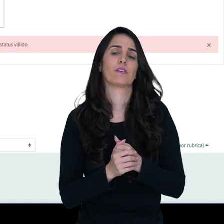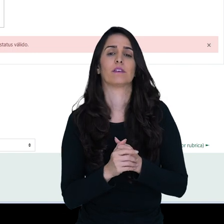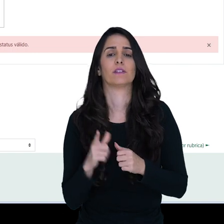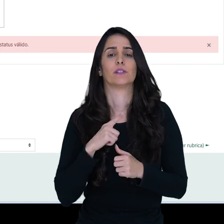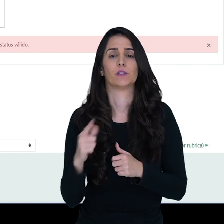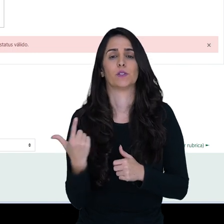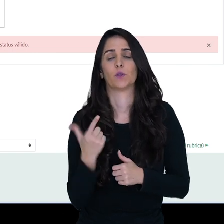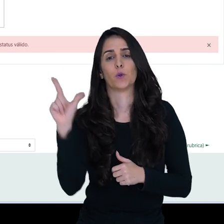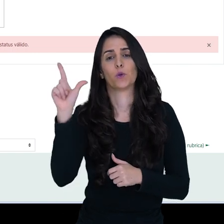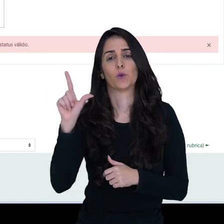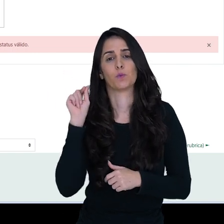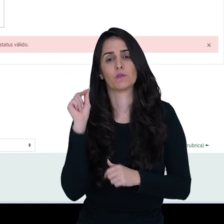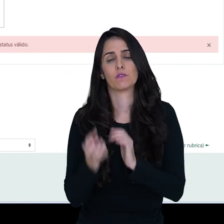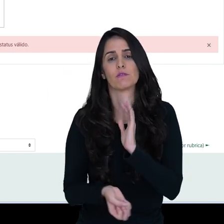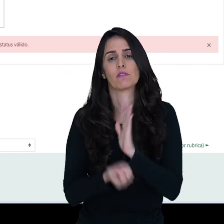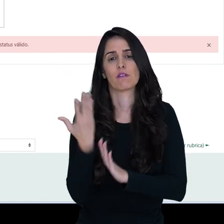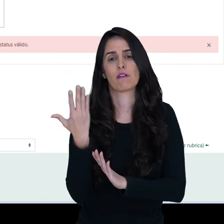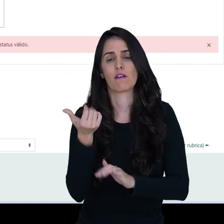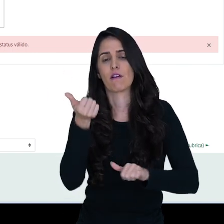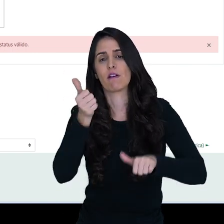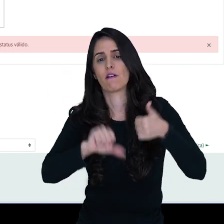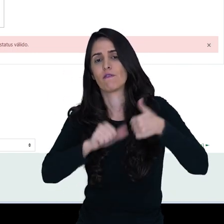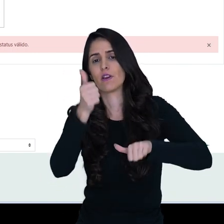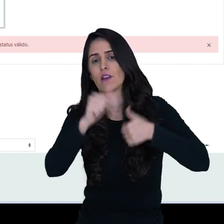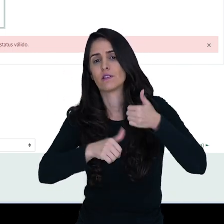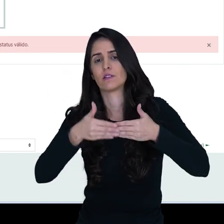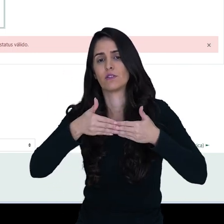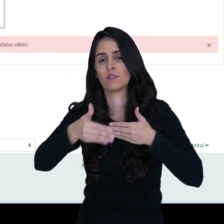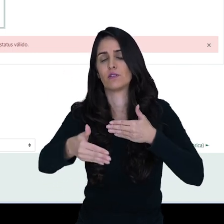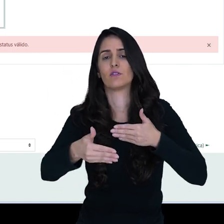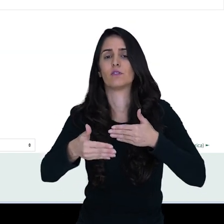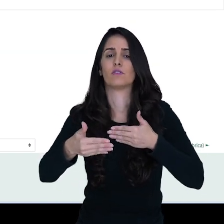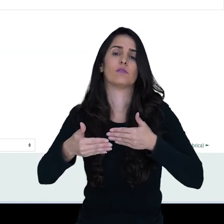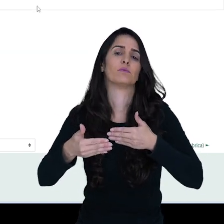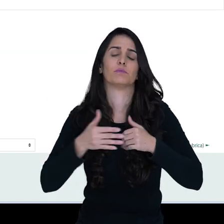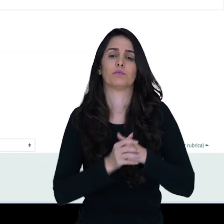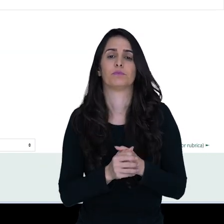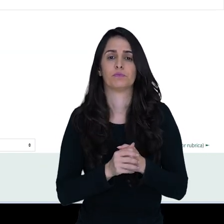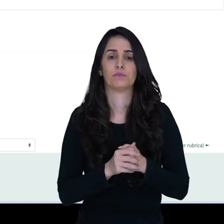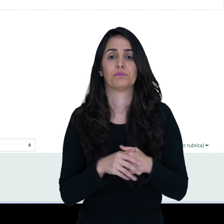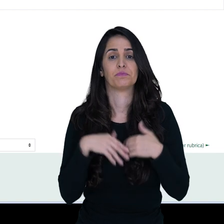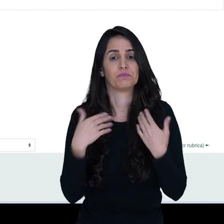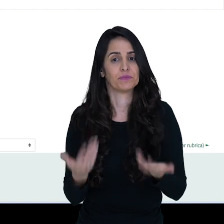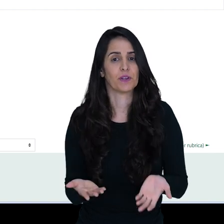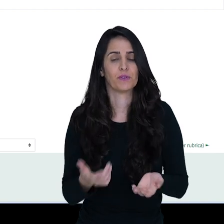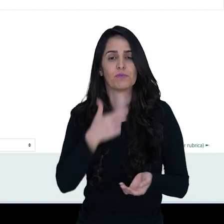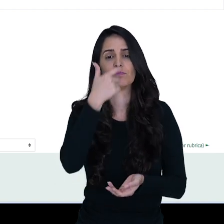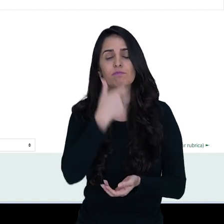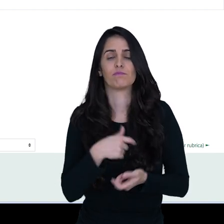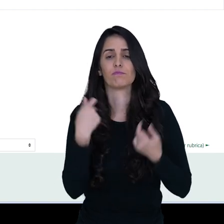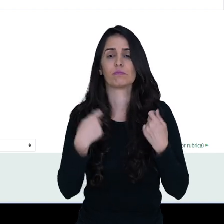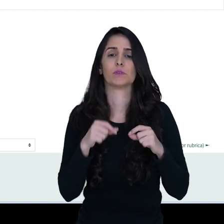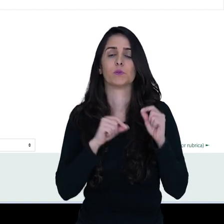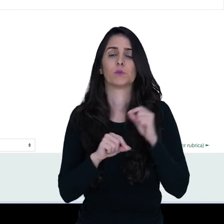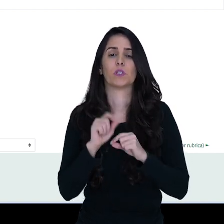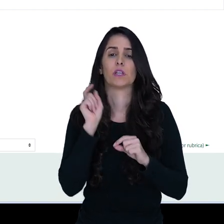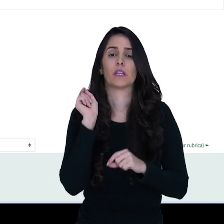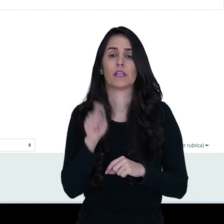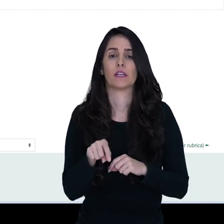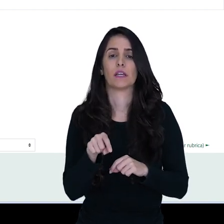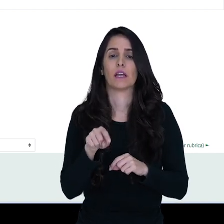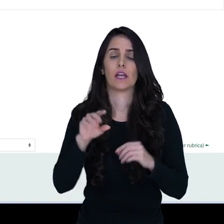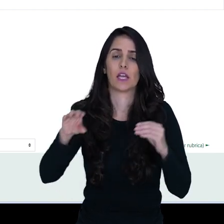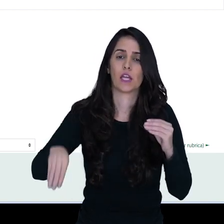eu vou nessa outra opção criar avaliação a partir de um modelo E aí neste caso eu preciso clicar